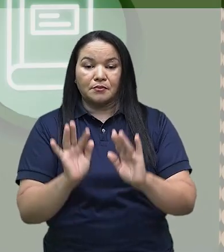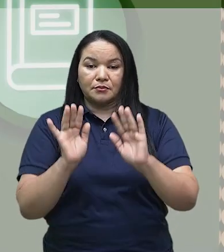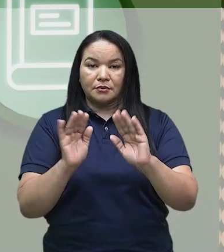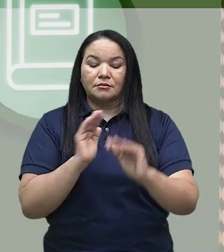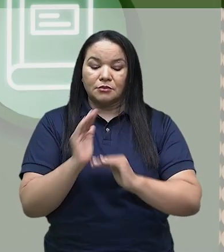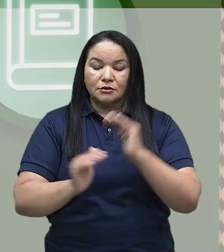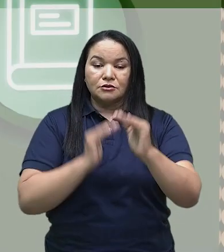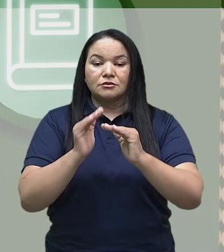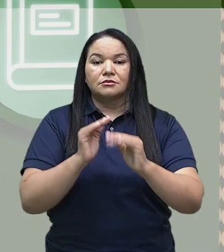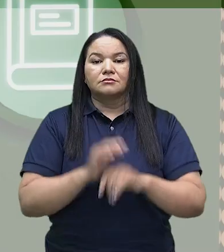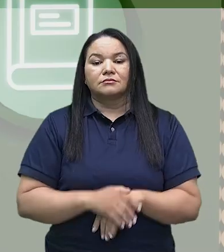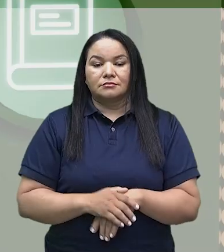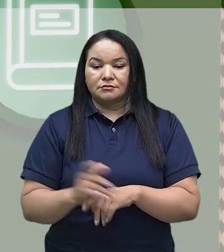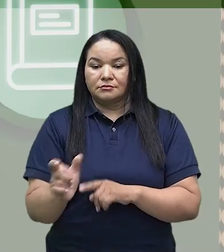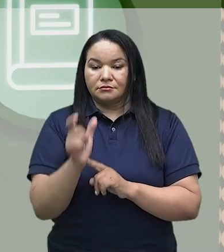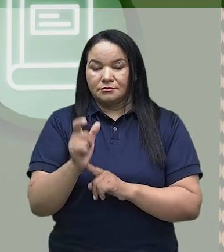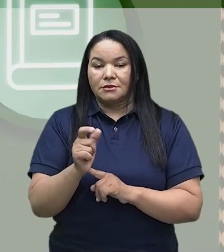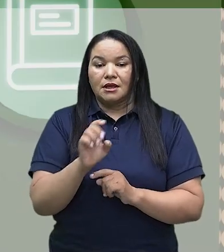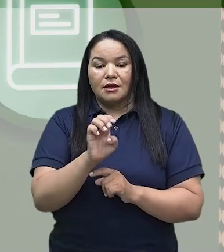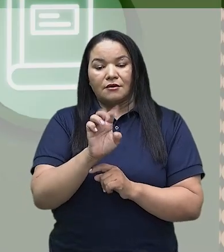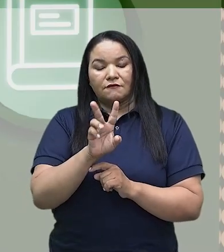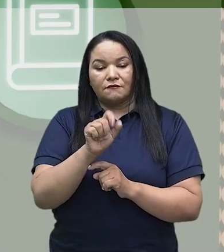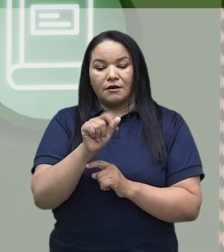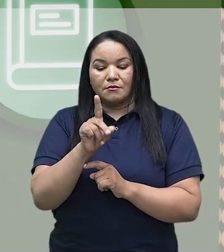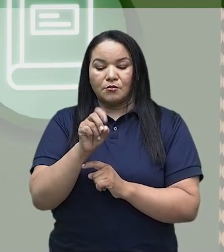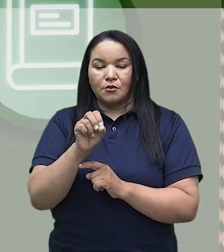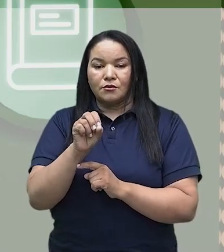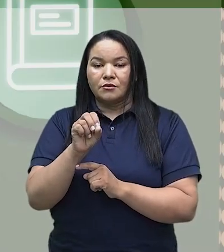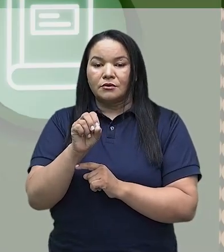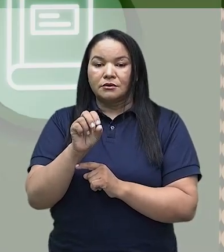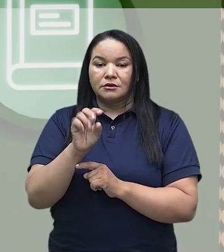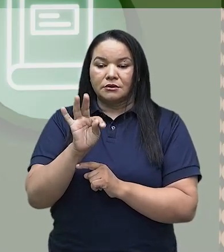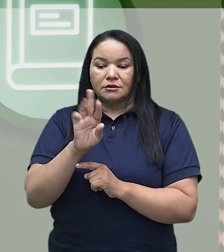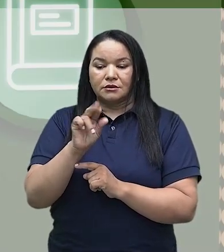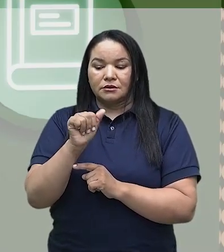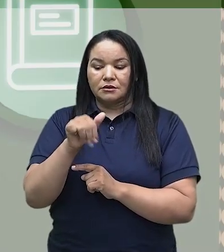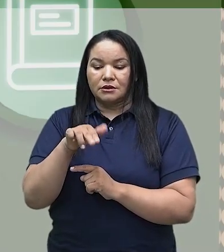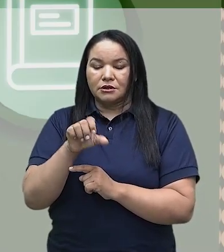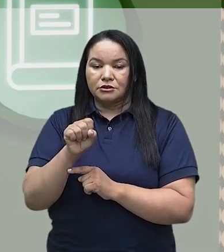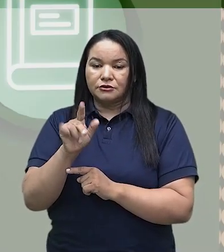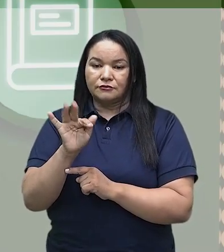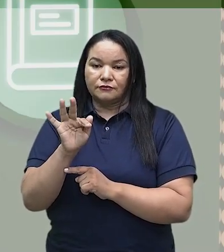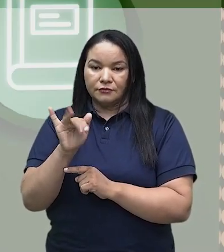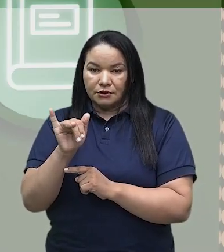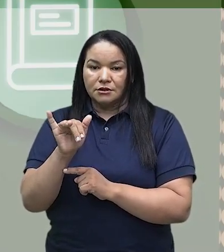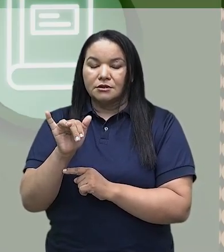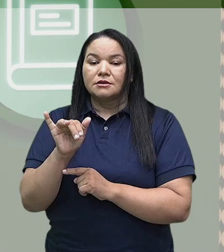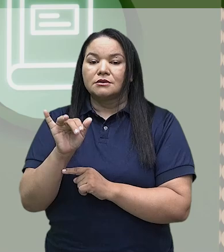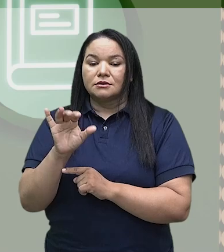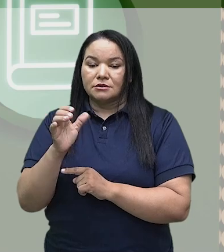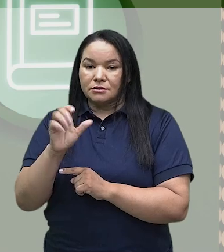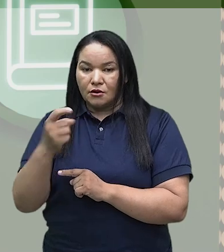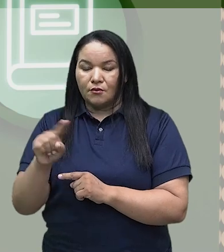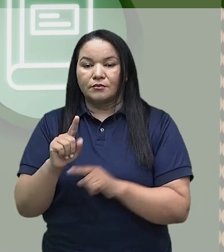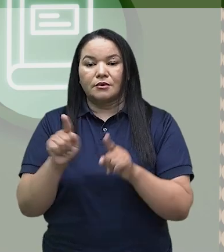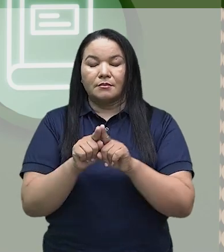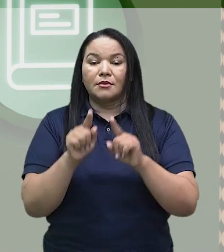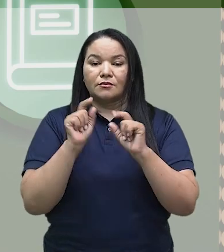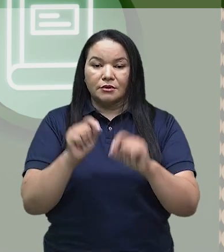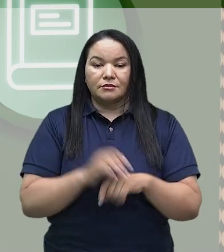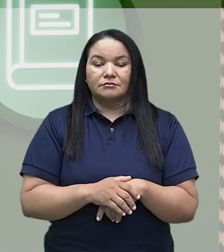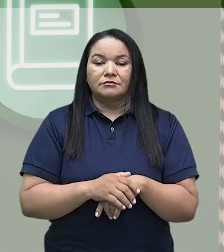chamamos de evapotranspiração. Então, nós temos tanto o vapor que veio dos rios, lagos e oceanos, quanto